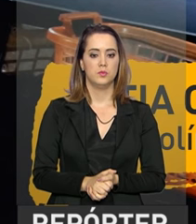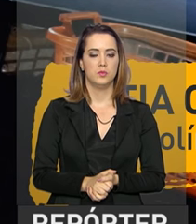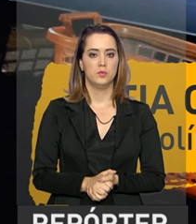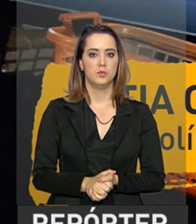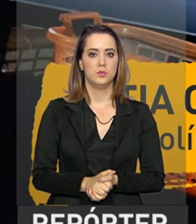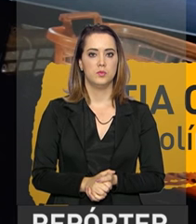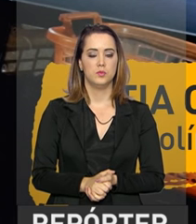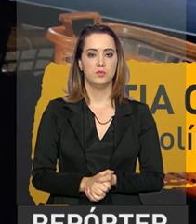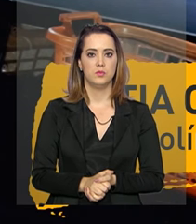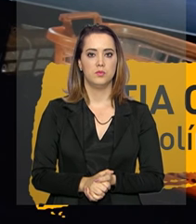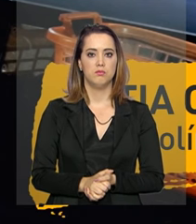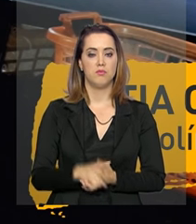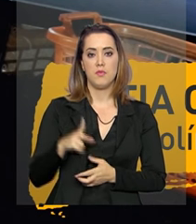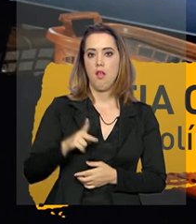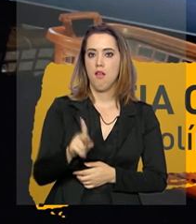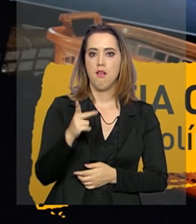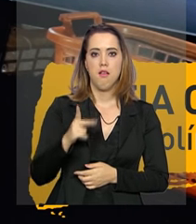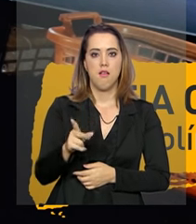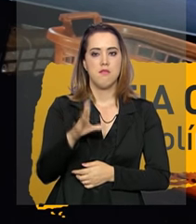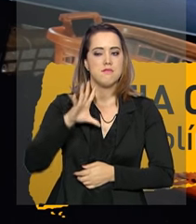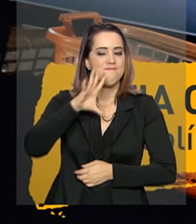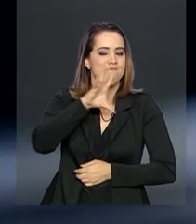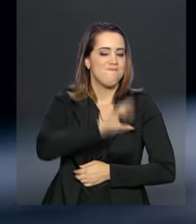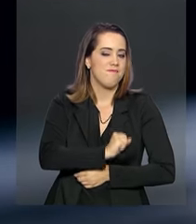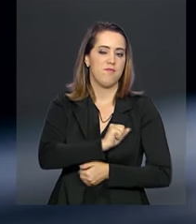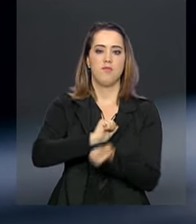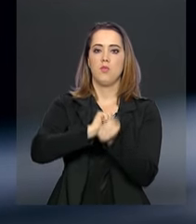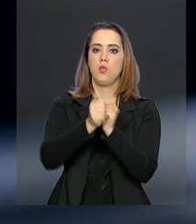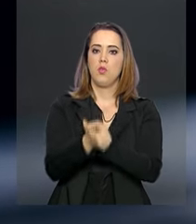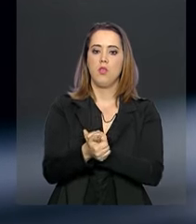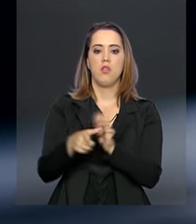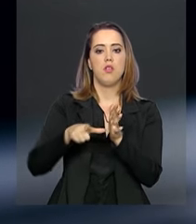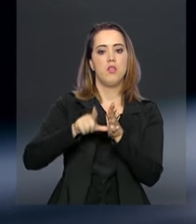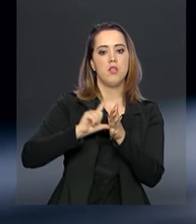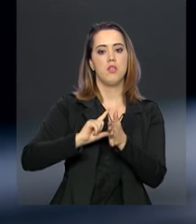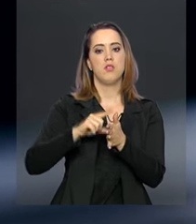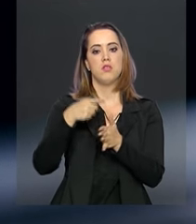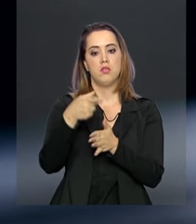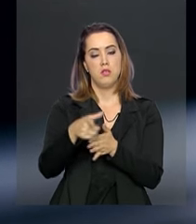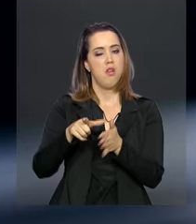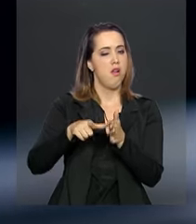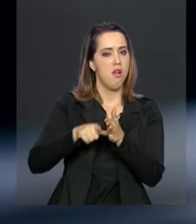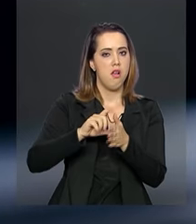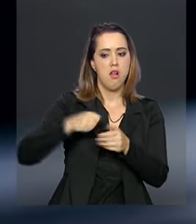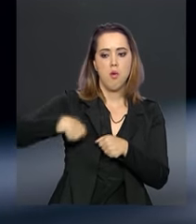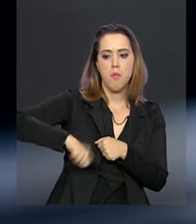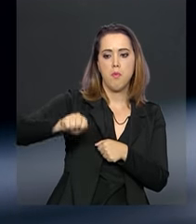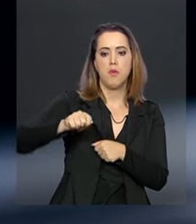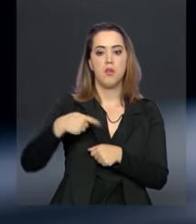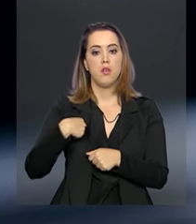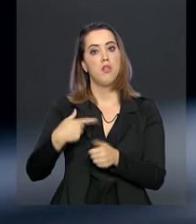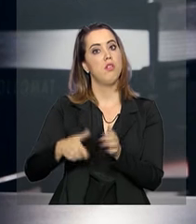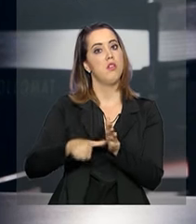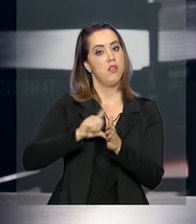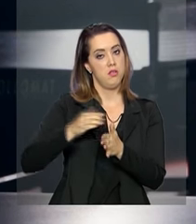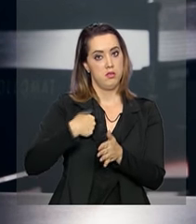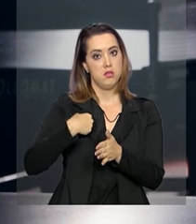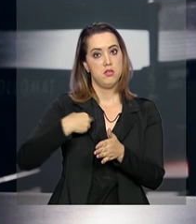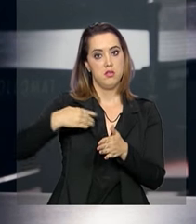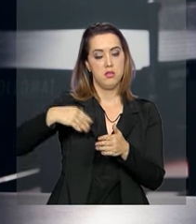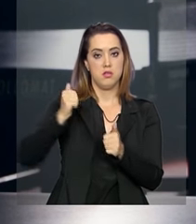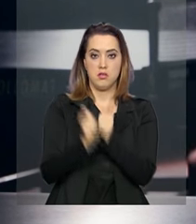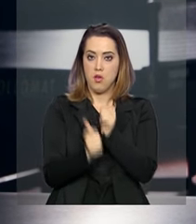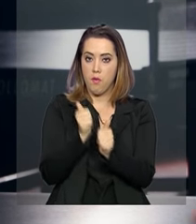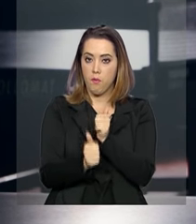né Sempre fui apaixonada pelo esporte igual antes do tênis de mesa antes do de uma acidente jogar futebol eh